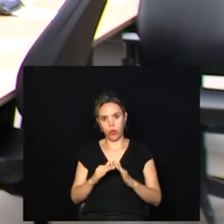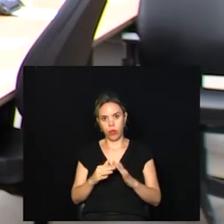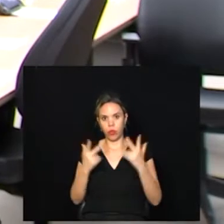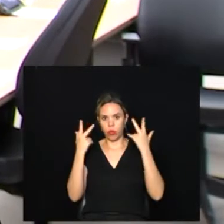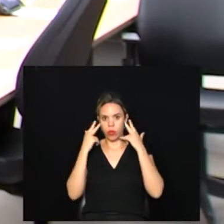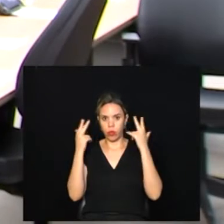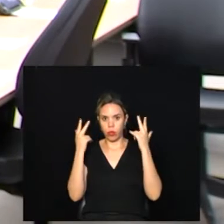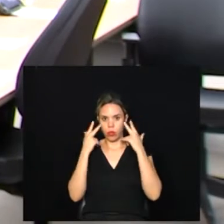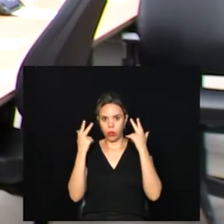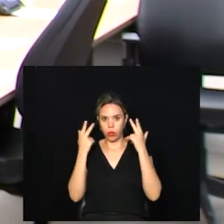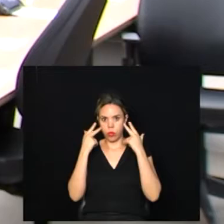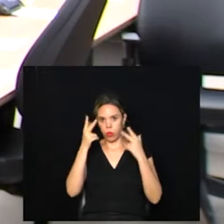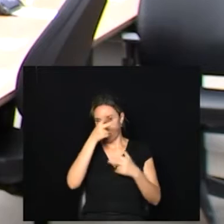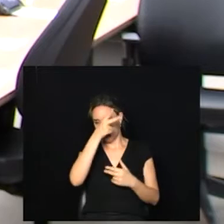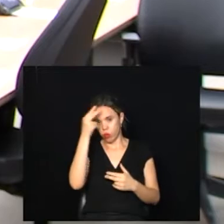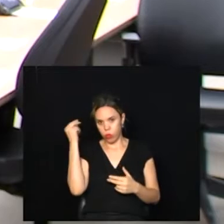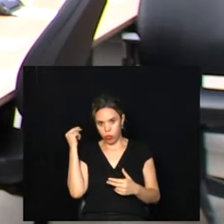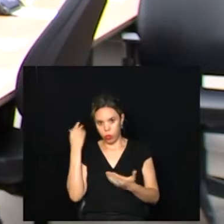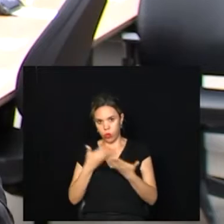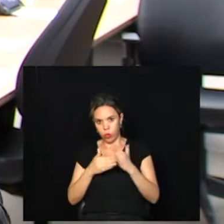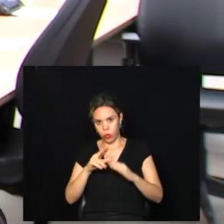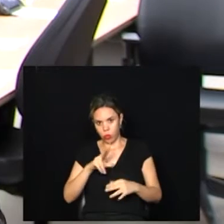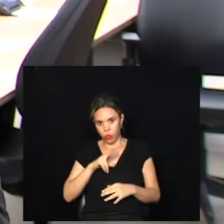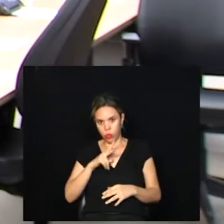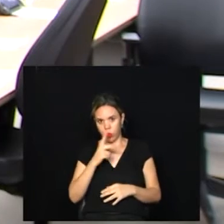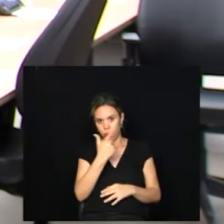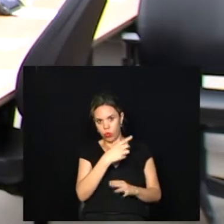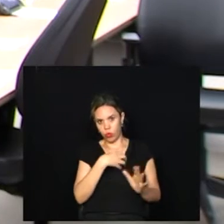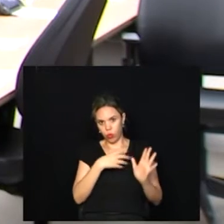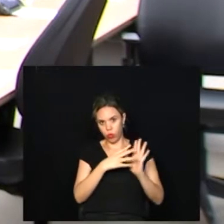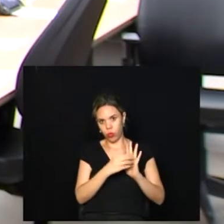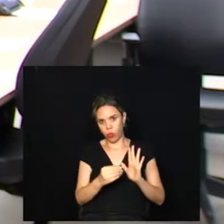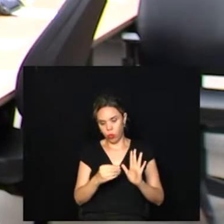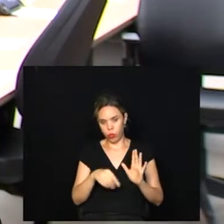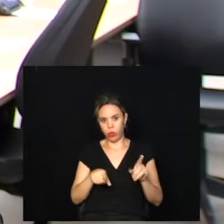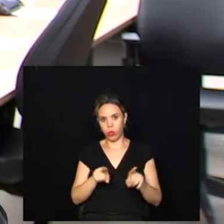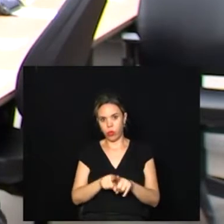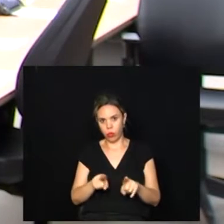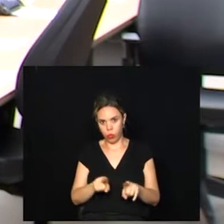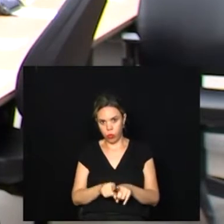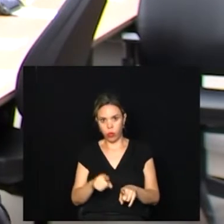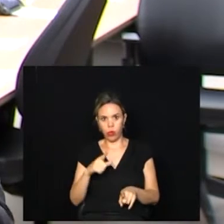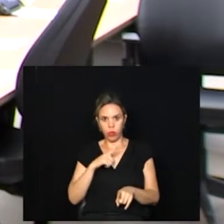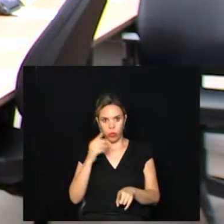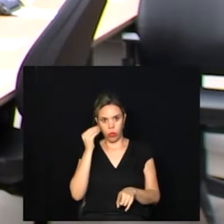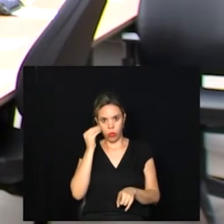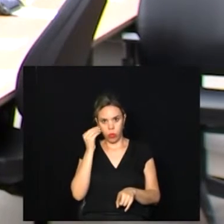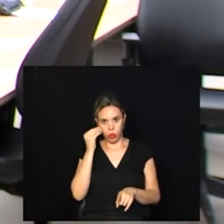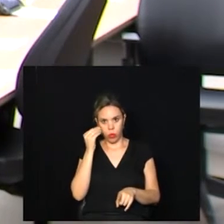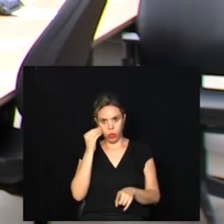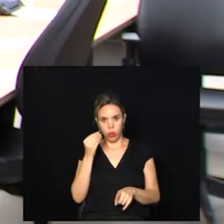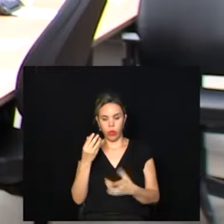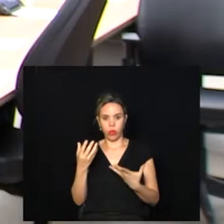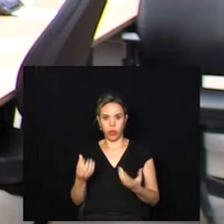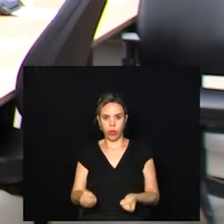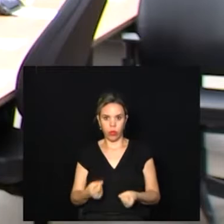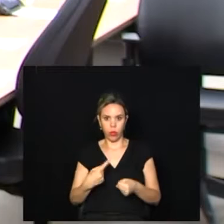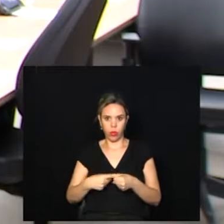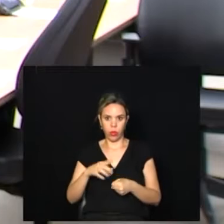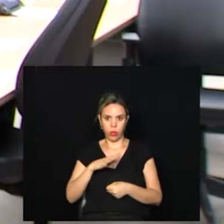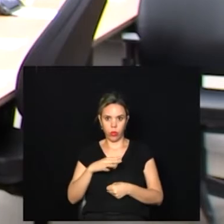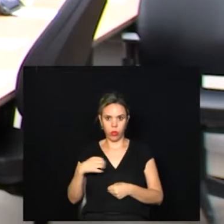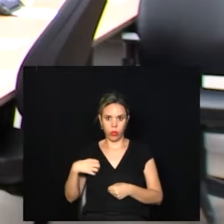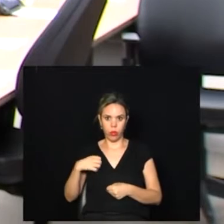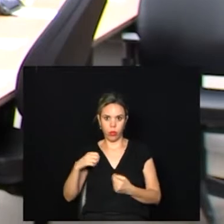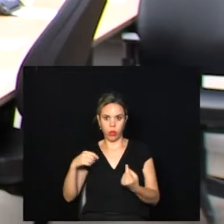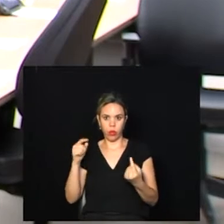escola normal, uma escola pública, ou escola particular, que é um outro modelo que nós estamos também tentando viabilizar aqui no município. E